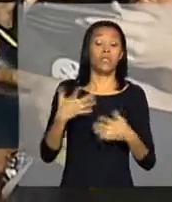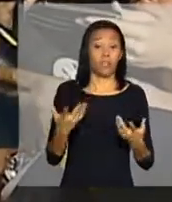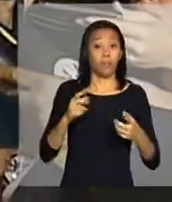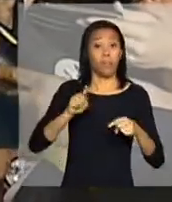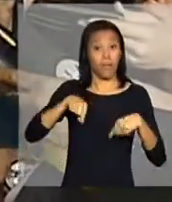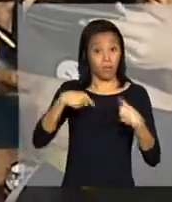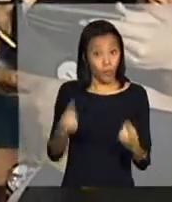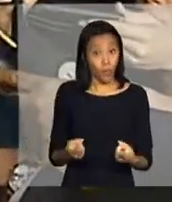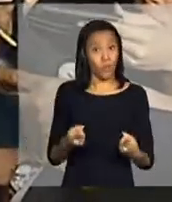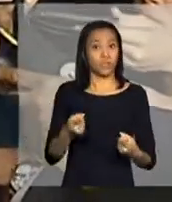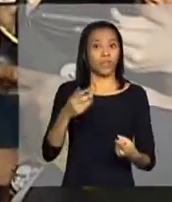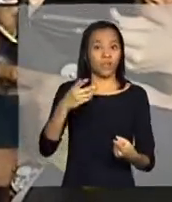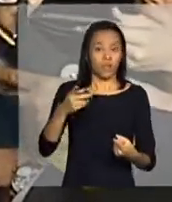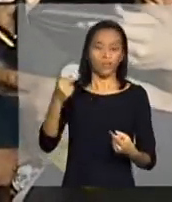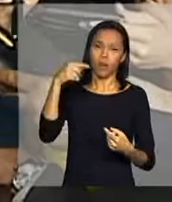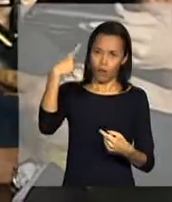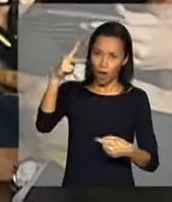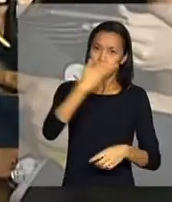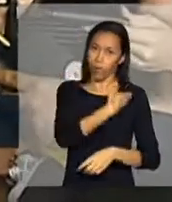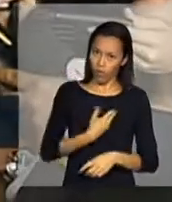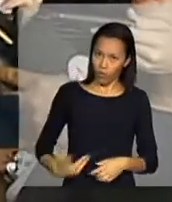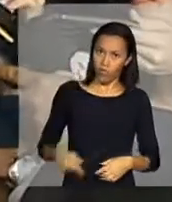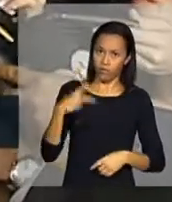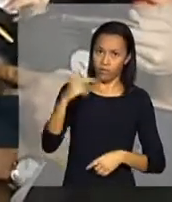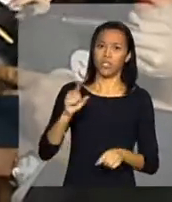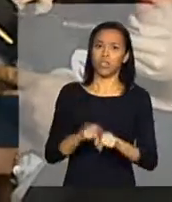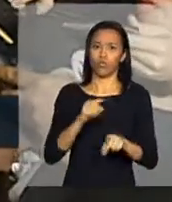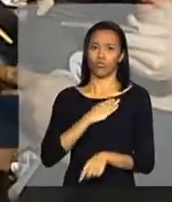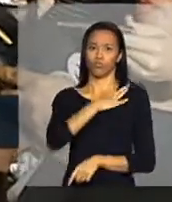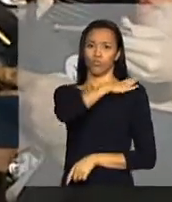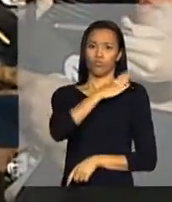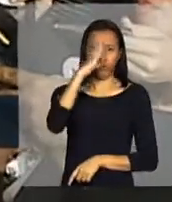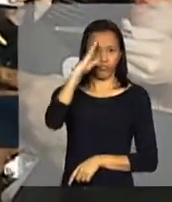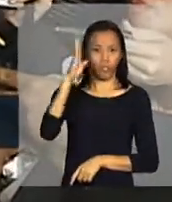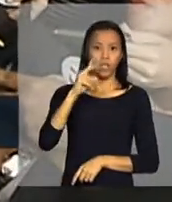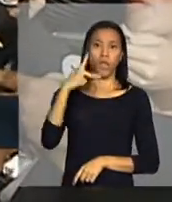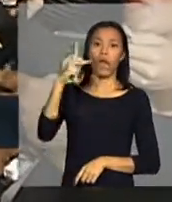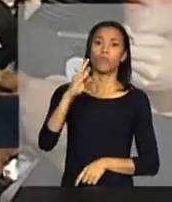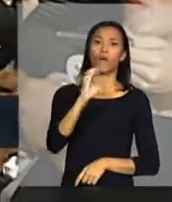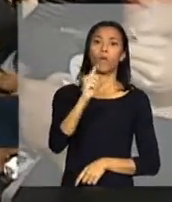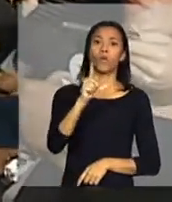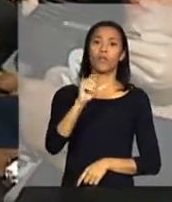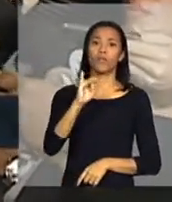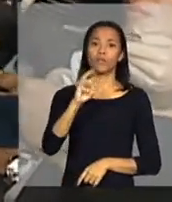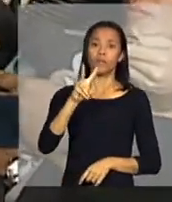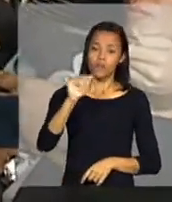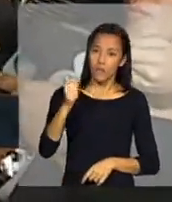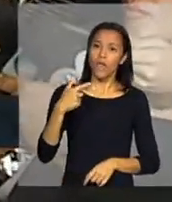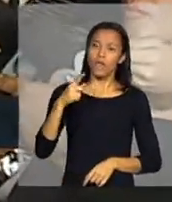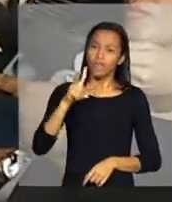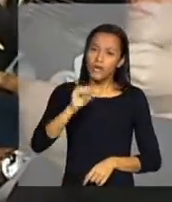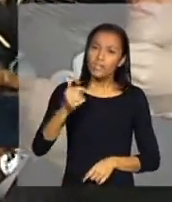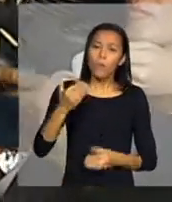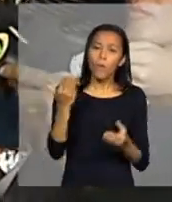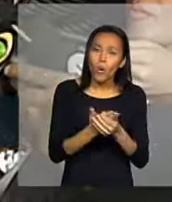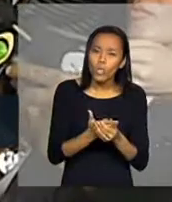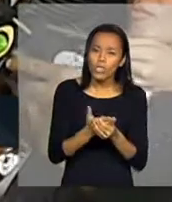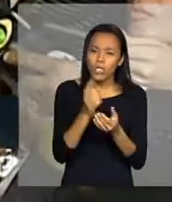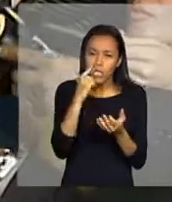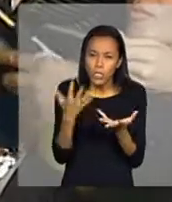garantia dos membros do governo boliviano e do senhor fiscal-geral da Bolívia, de que será um processo decidido com